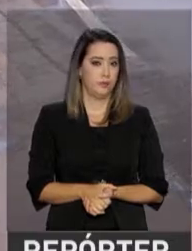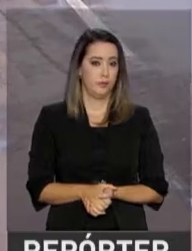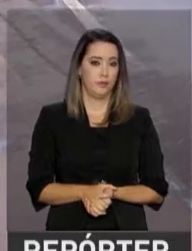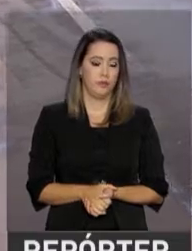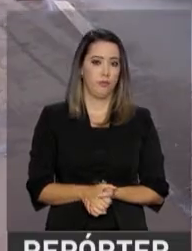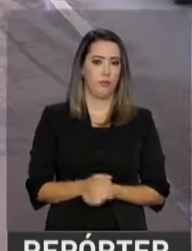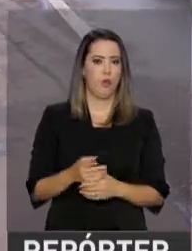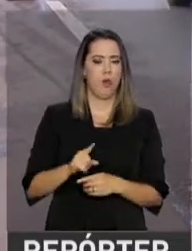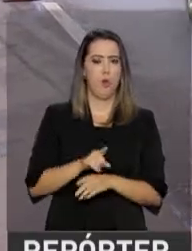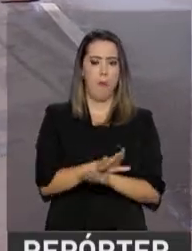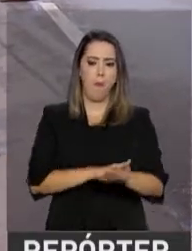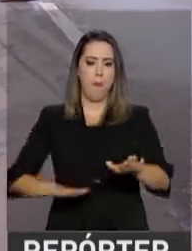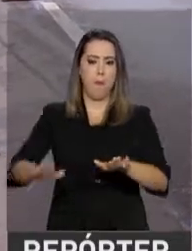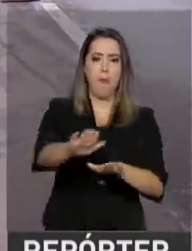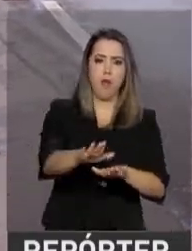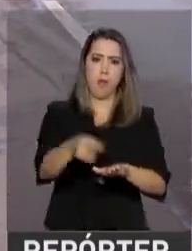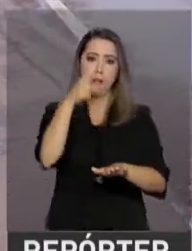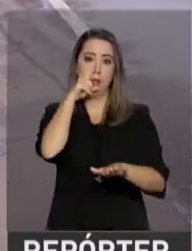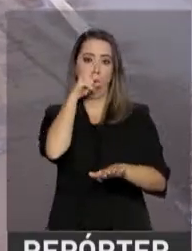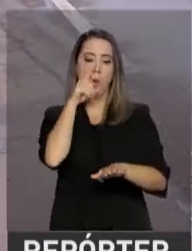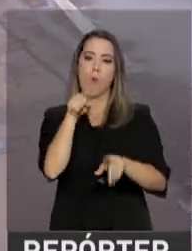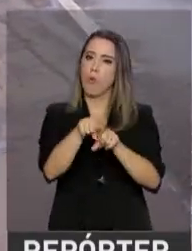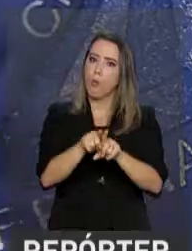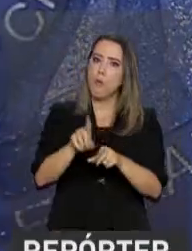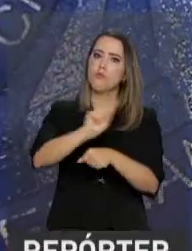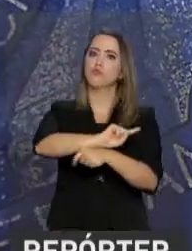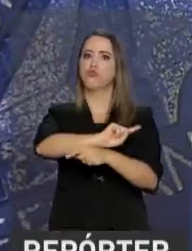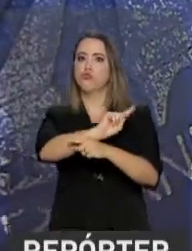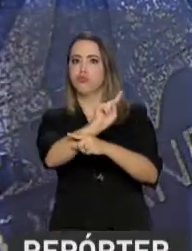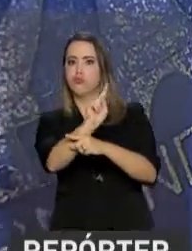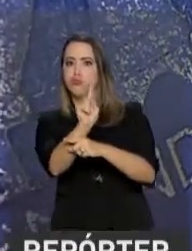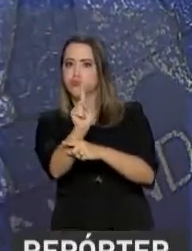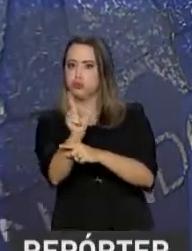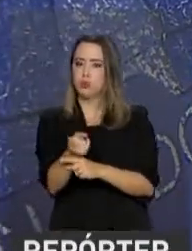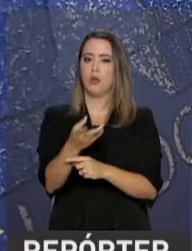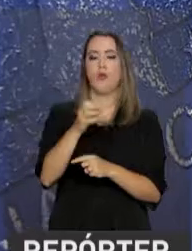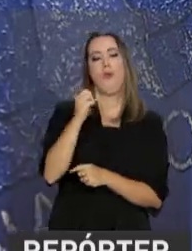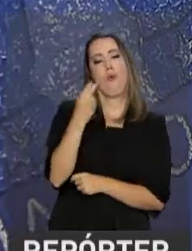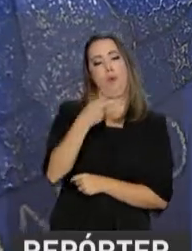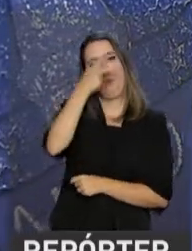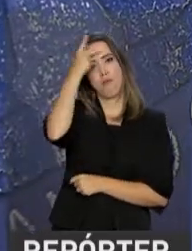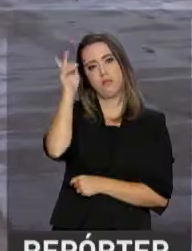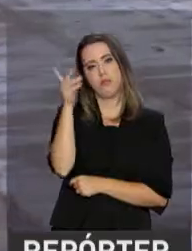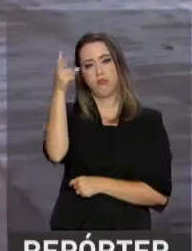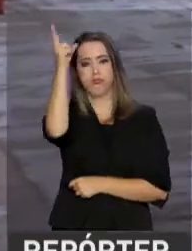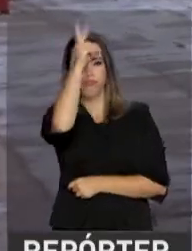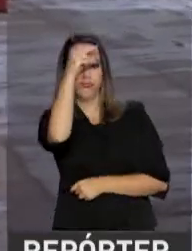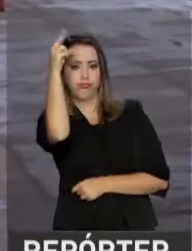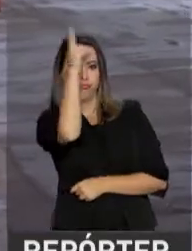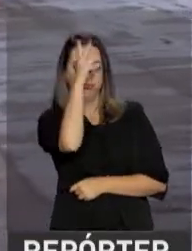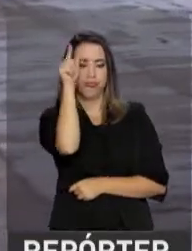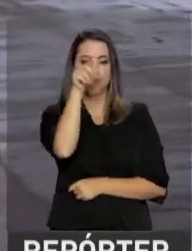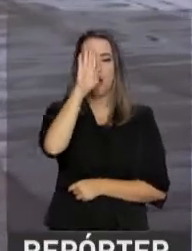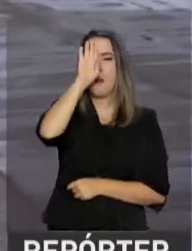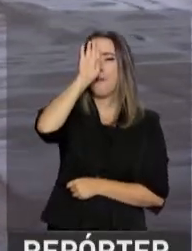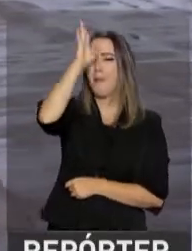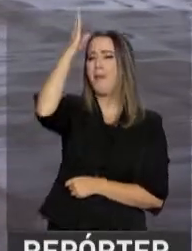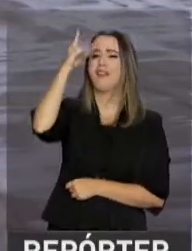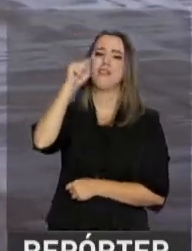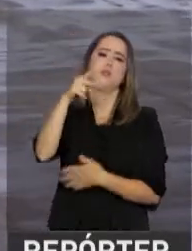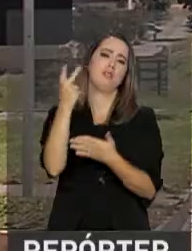ultrapassagens perigosas excesso de velocidade e motoristas embriagados ao volante essas estão entre as principais